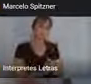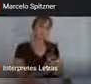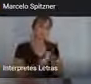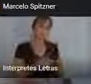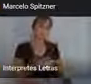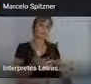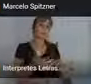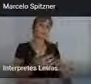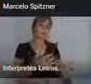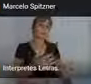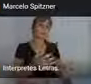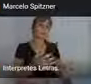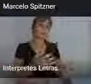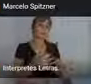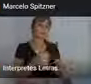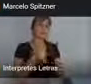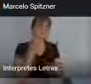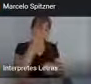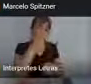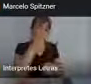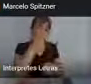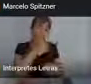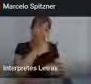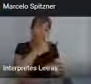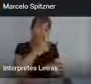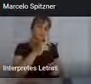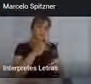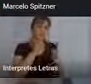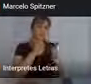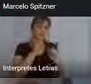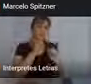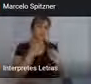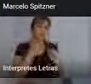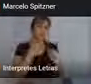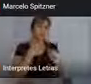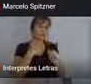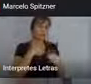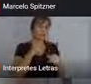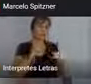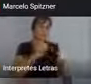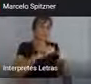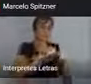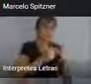ela é respondida facilmente, né? Nós selecionamos duas comunidades quilombolas.